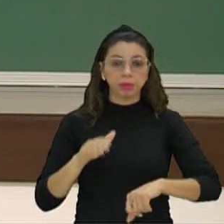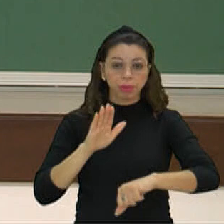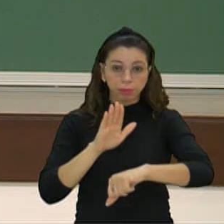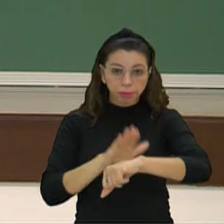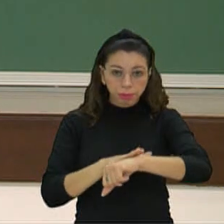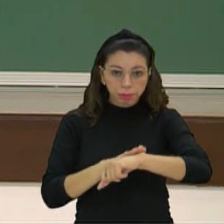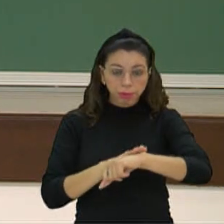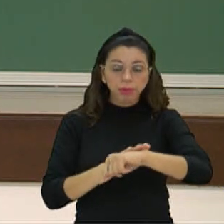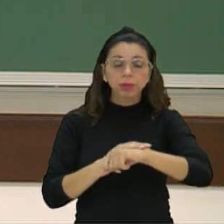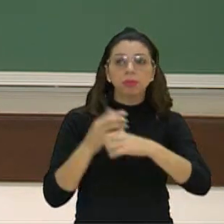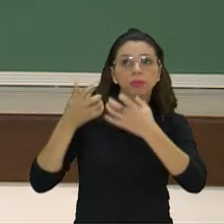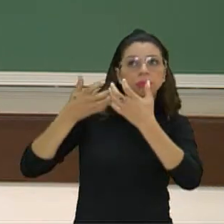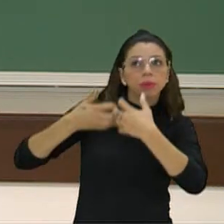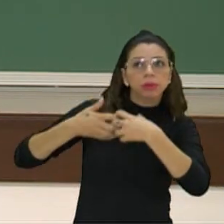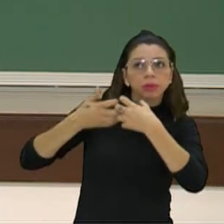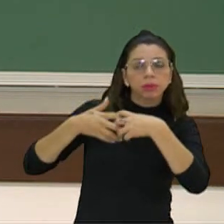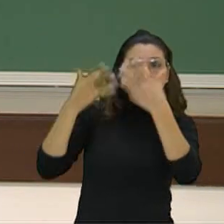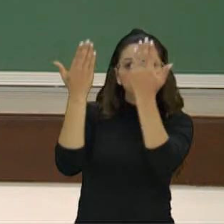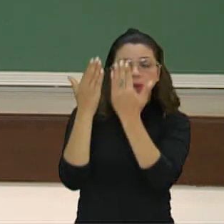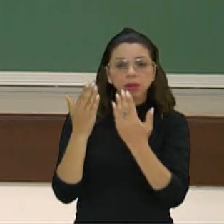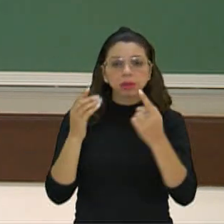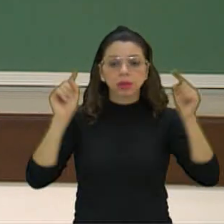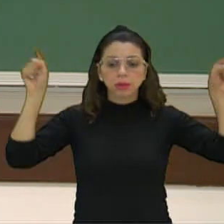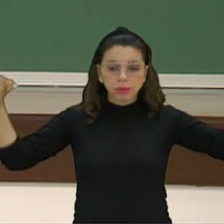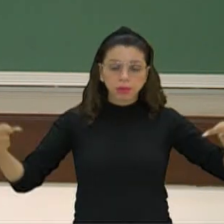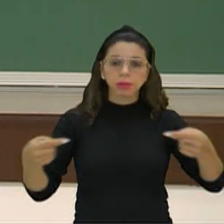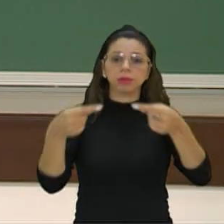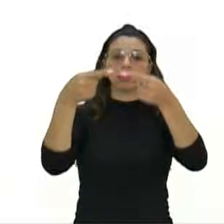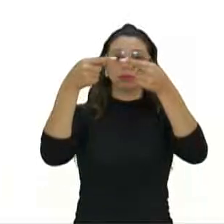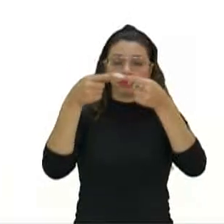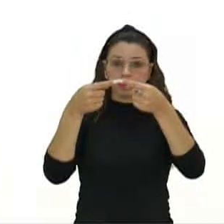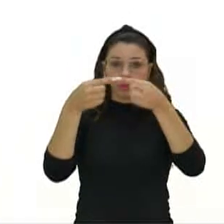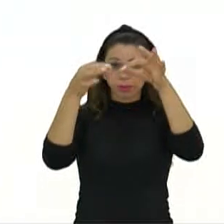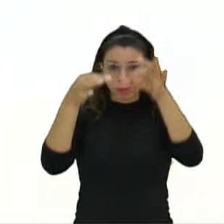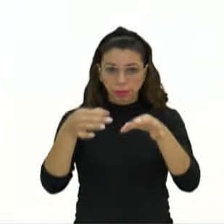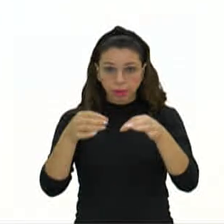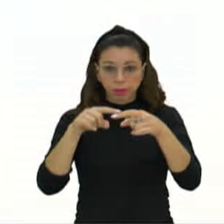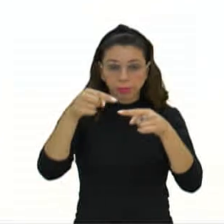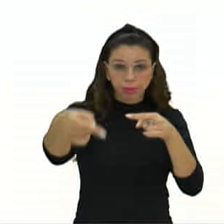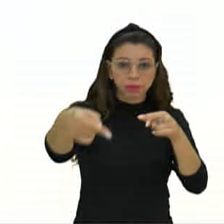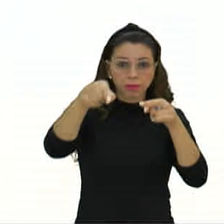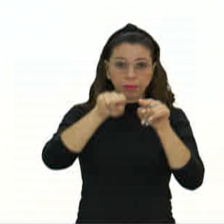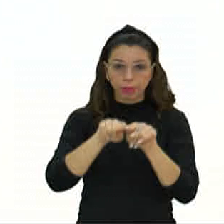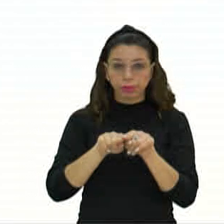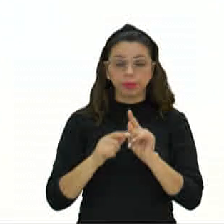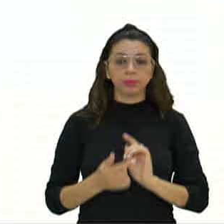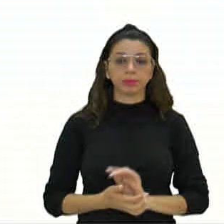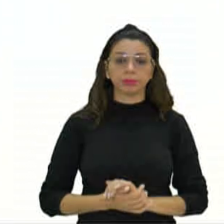para vocês poderem pensar, analisar e fazer a relação aí correta, beleza? Vamos lá.